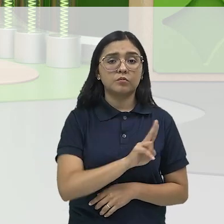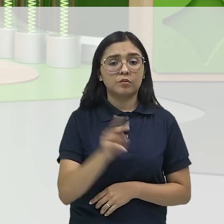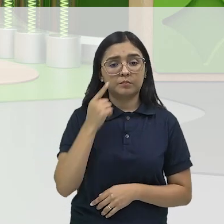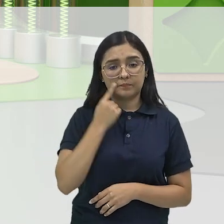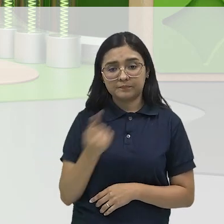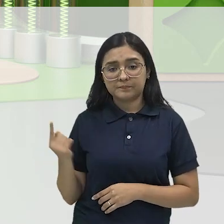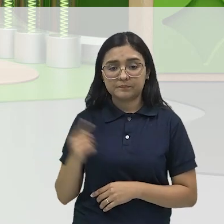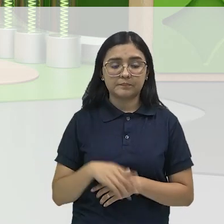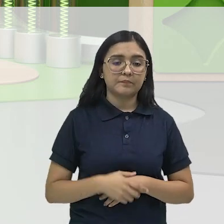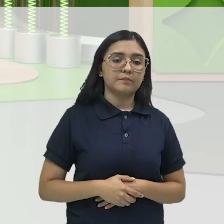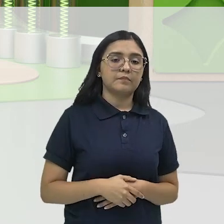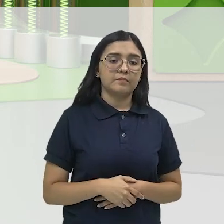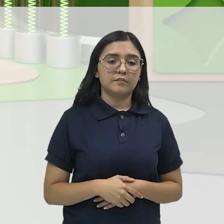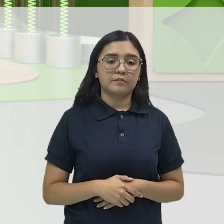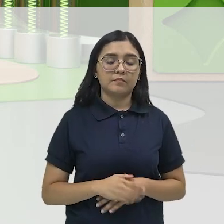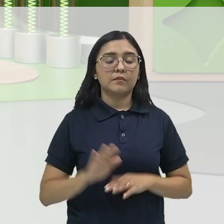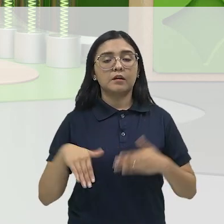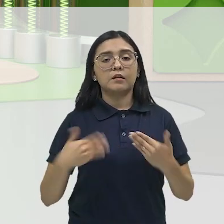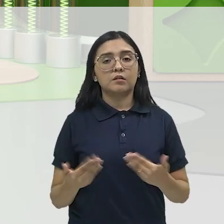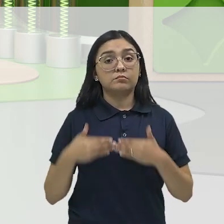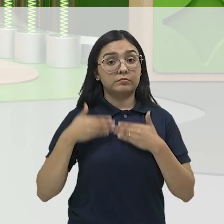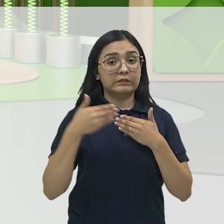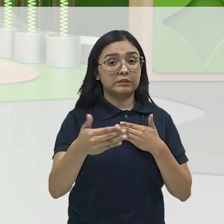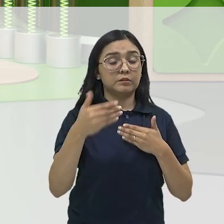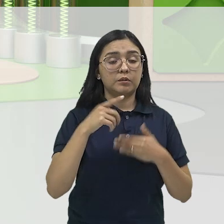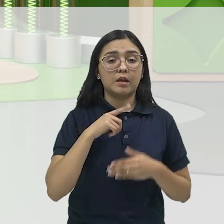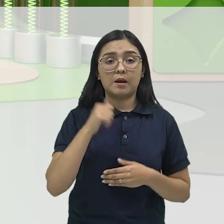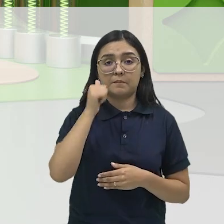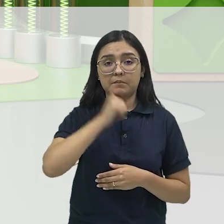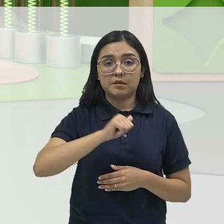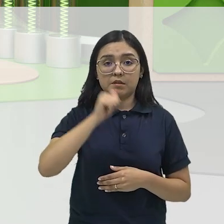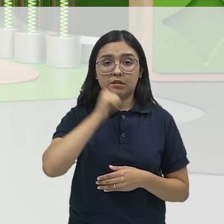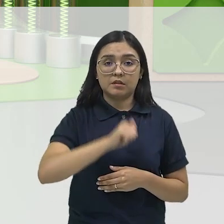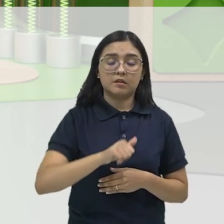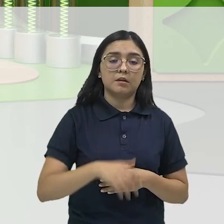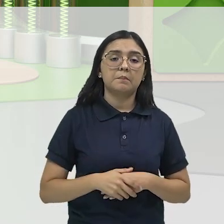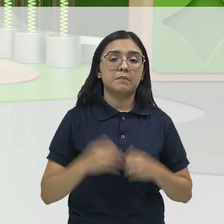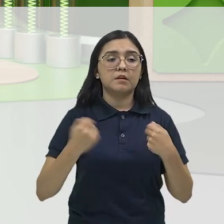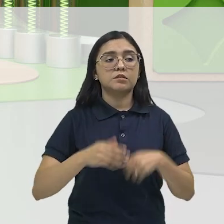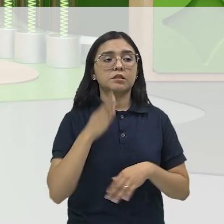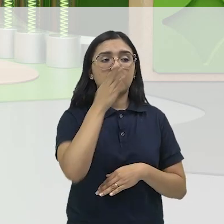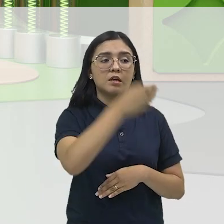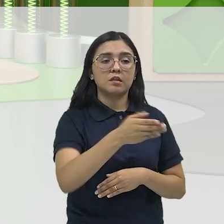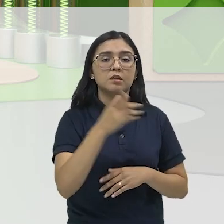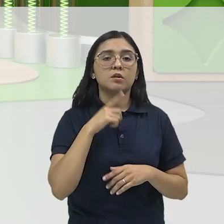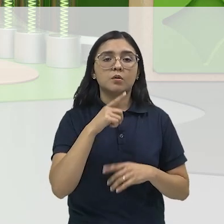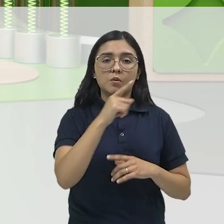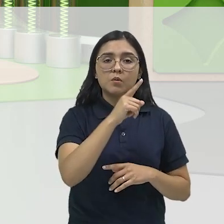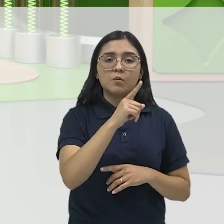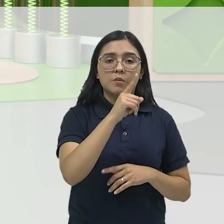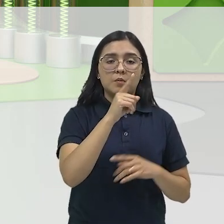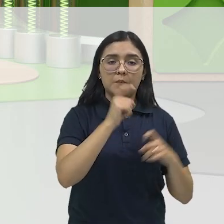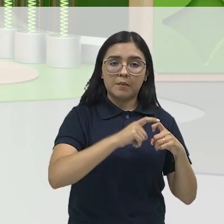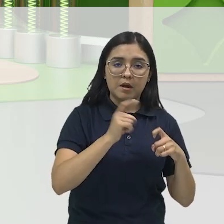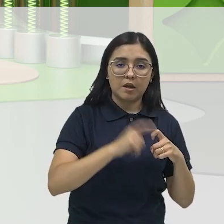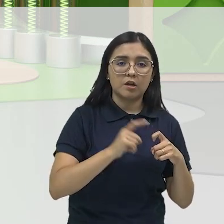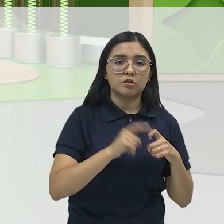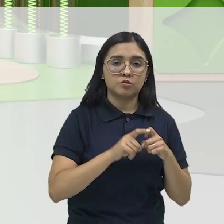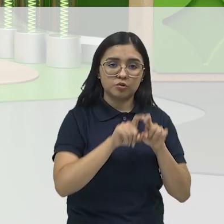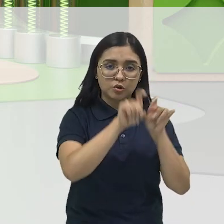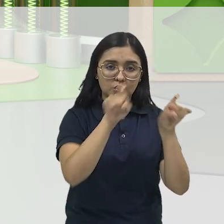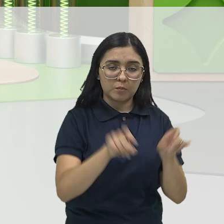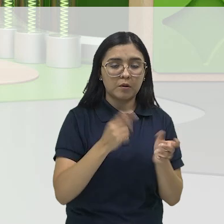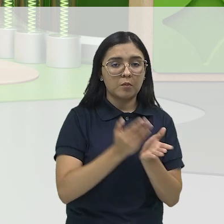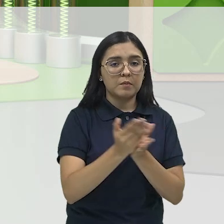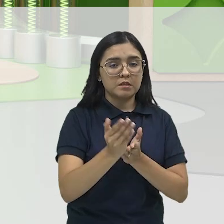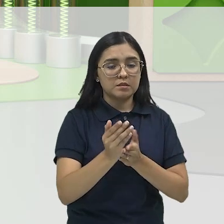é chamada de menarca. E a partir desse momento, a menina já deve, inclusive, procurar uma profissional, né, ginecologista, para começar